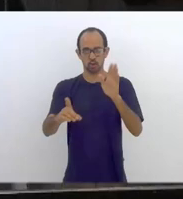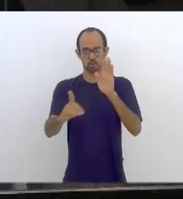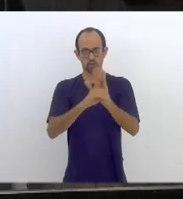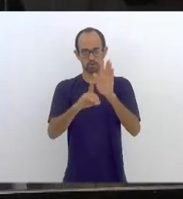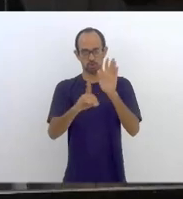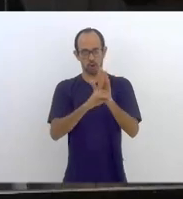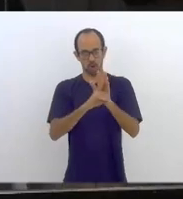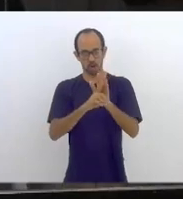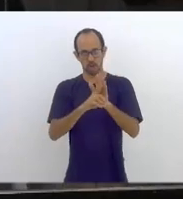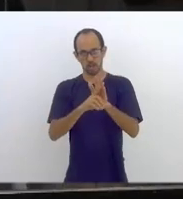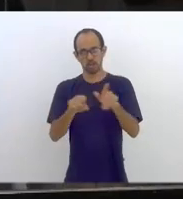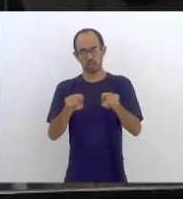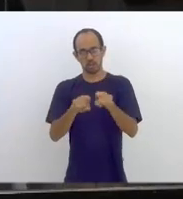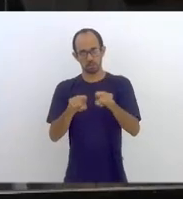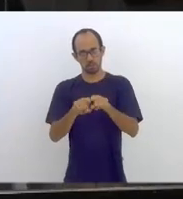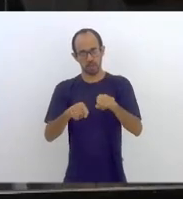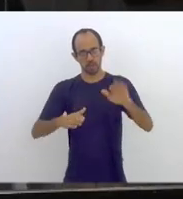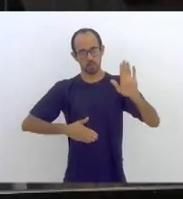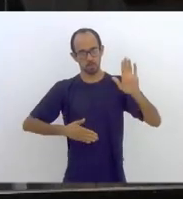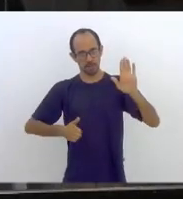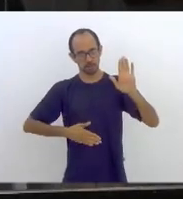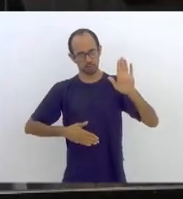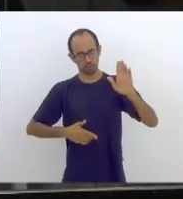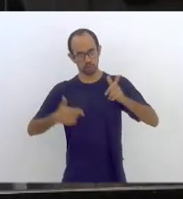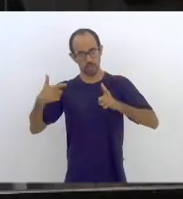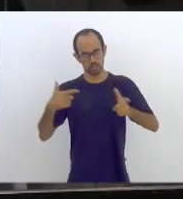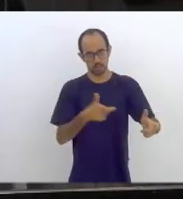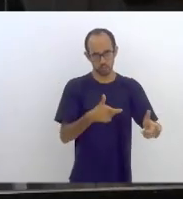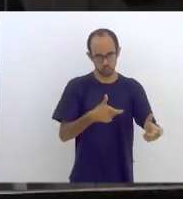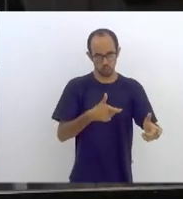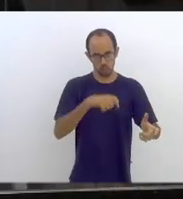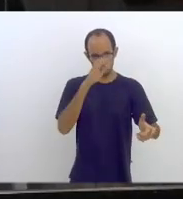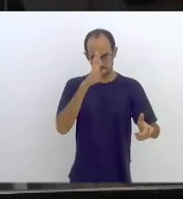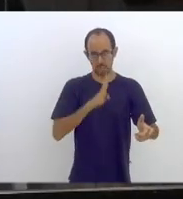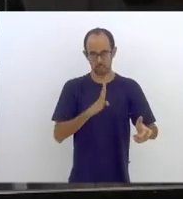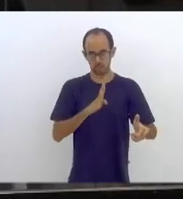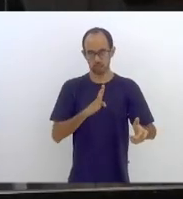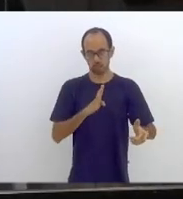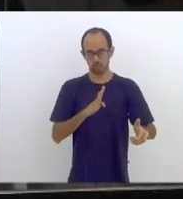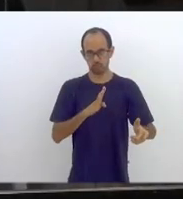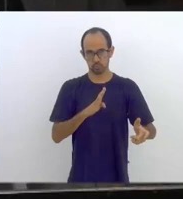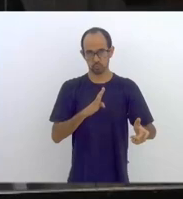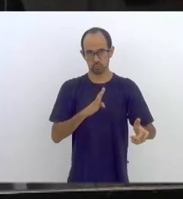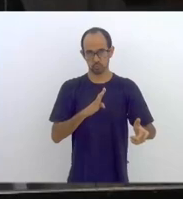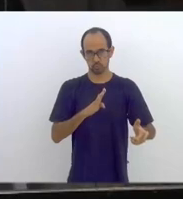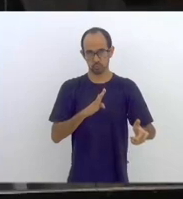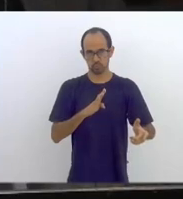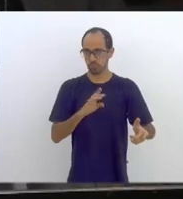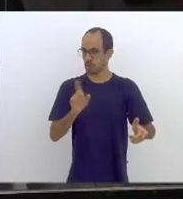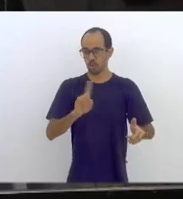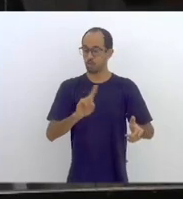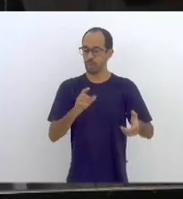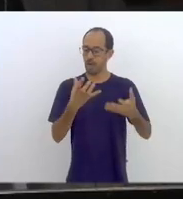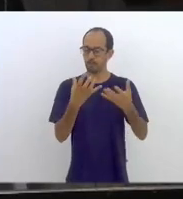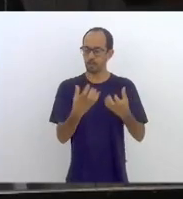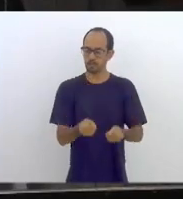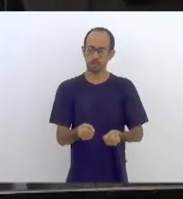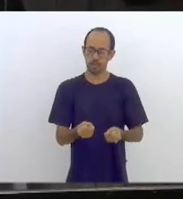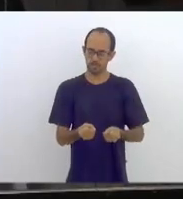bandido que assaltou o nosso país isso é inaceitável